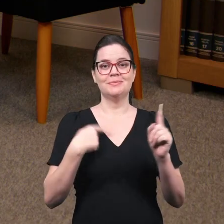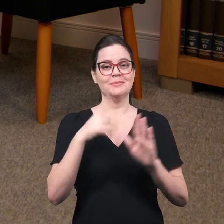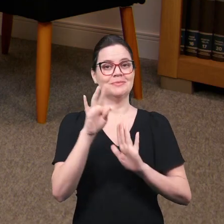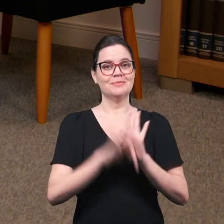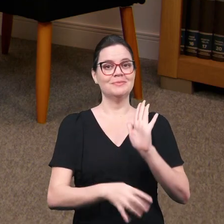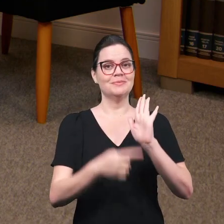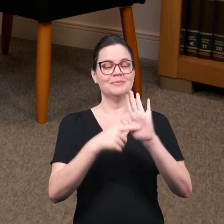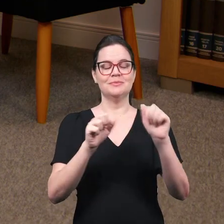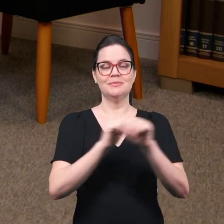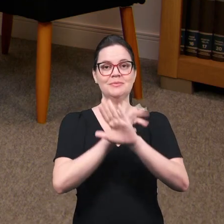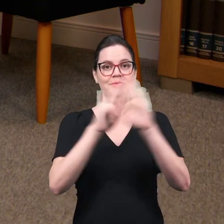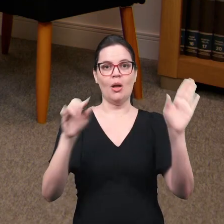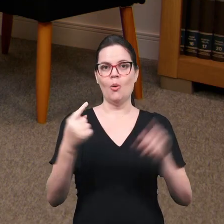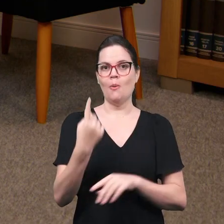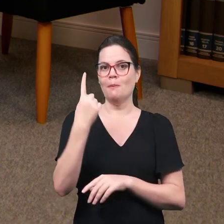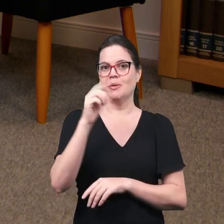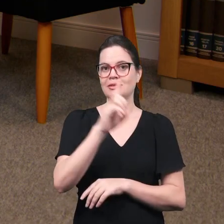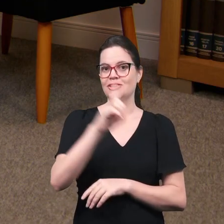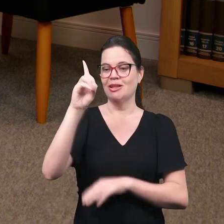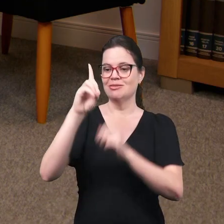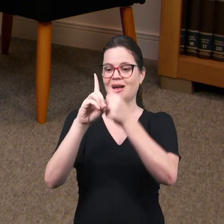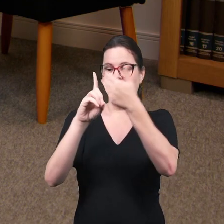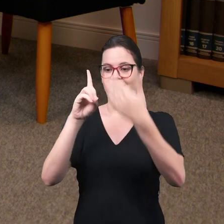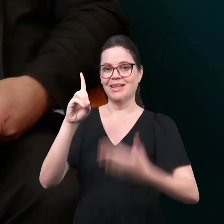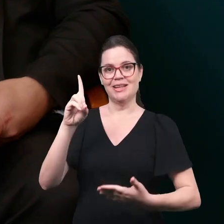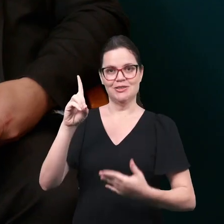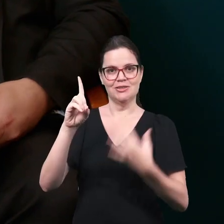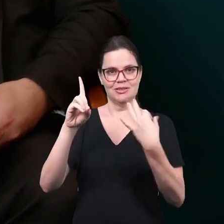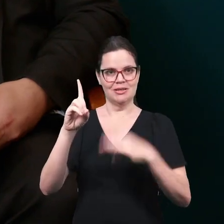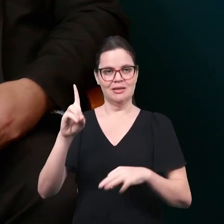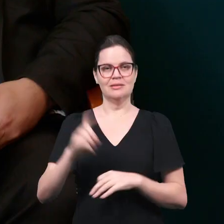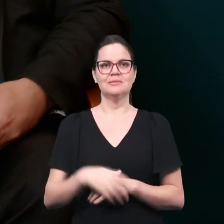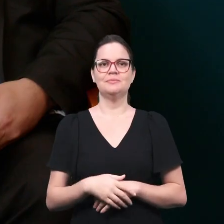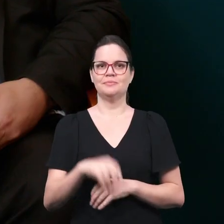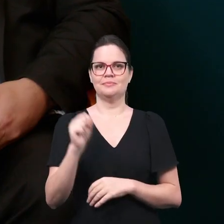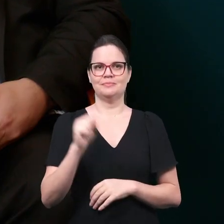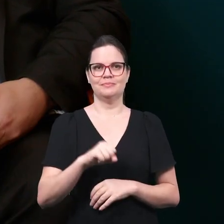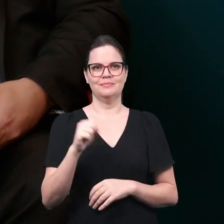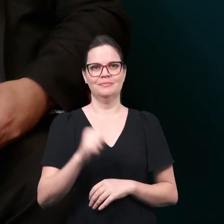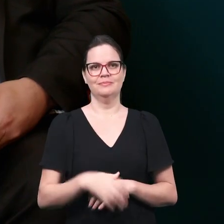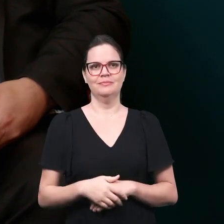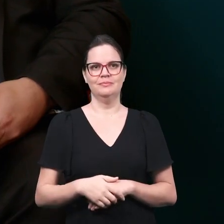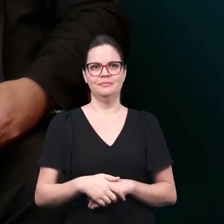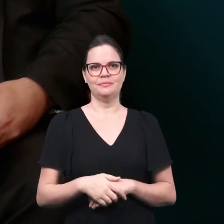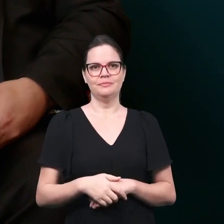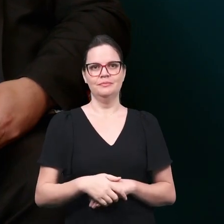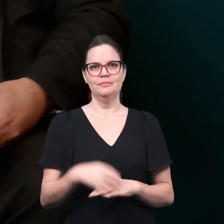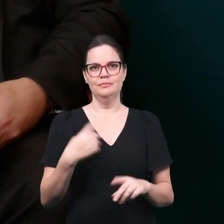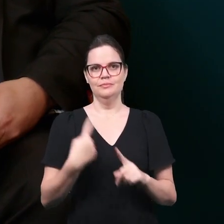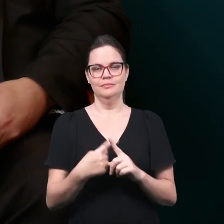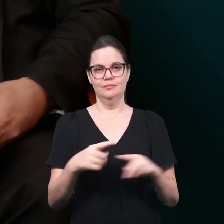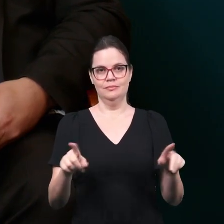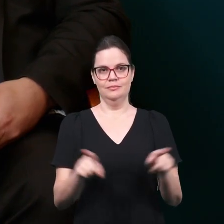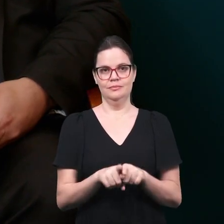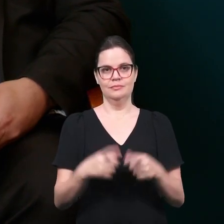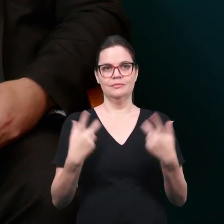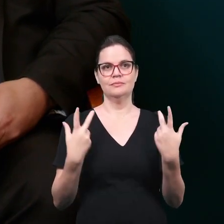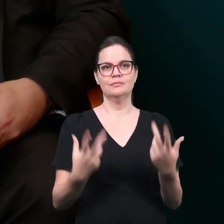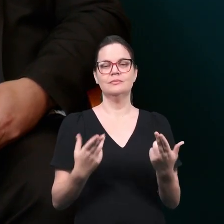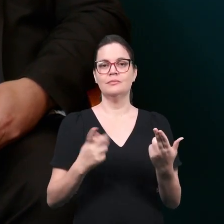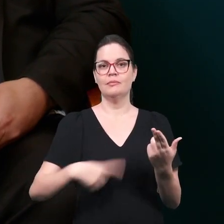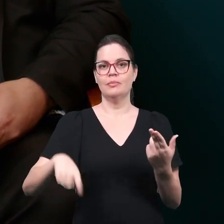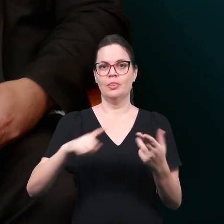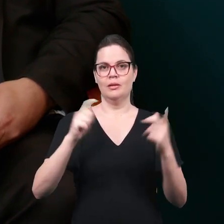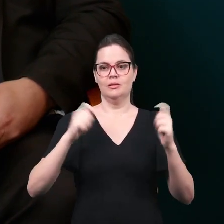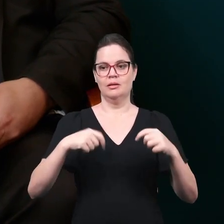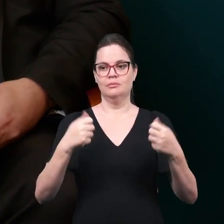bem os atributos do nosso Deus, não é verdade? É verdade. Inclusive, pastor Márcio, nós